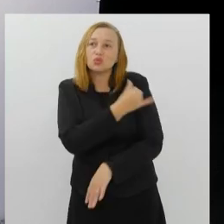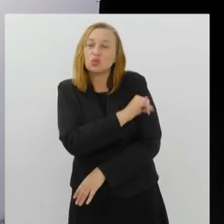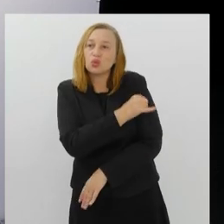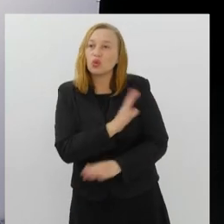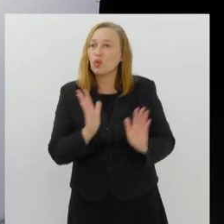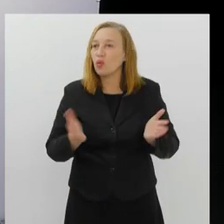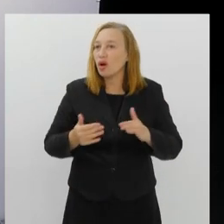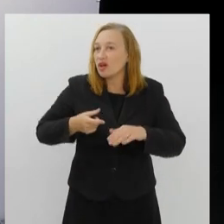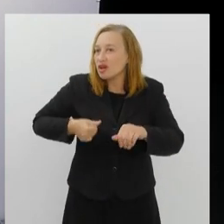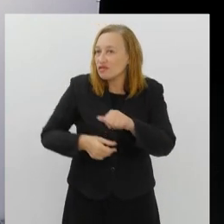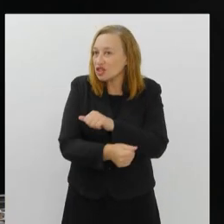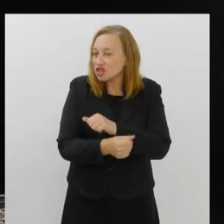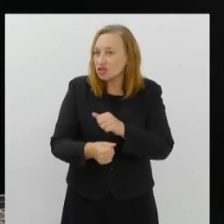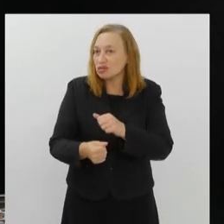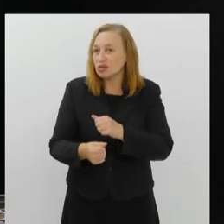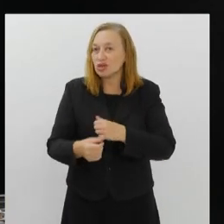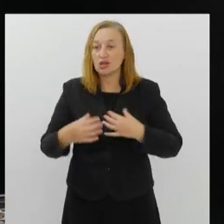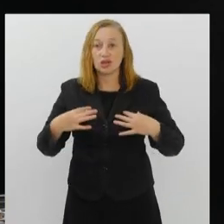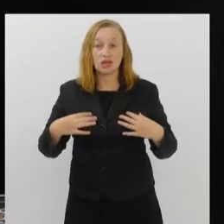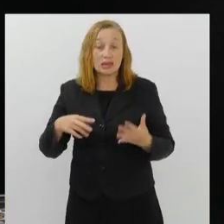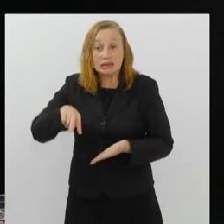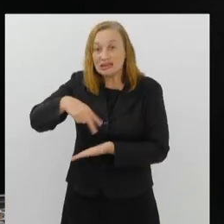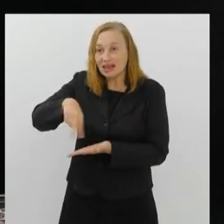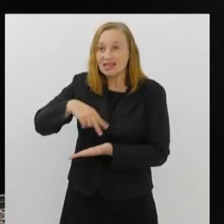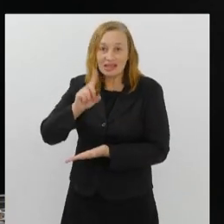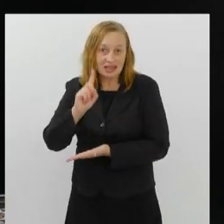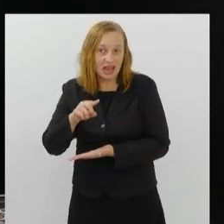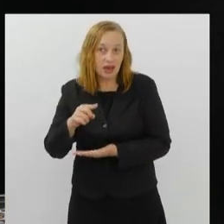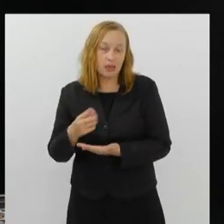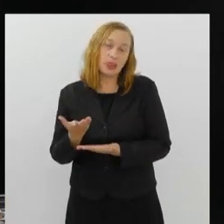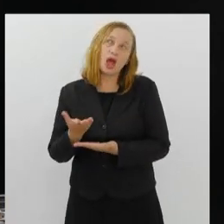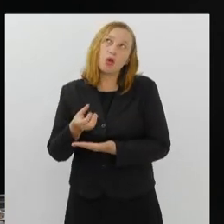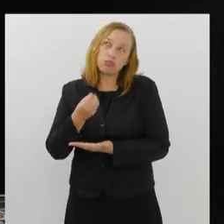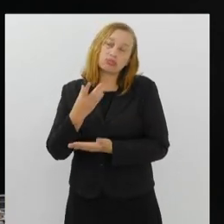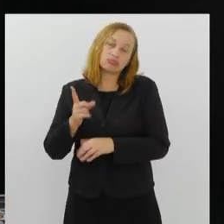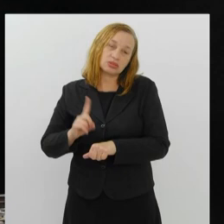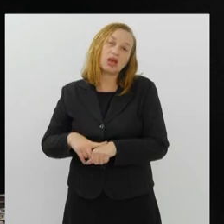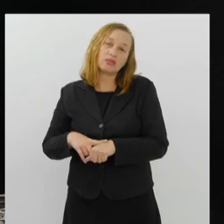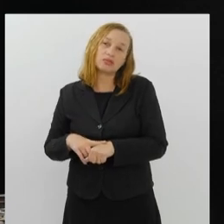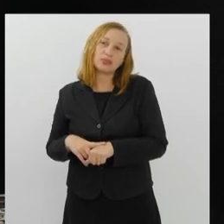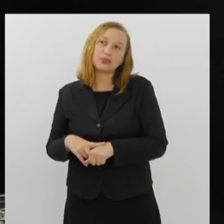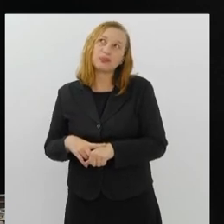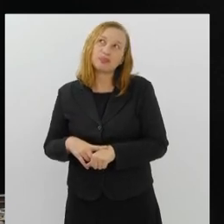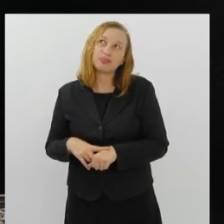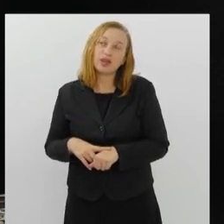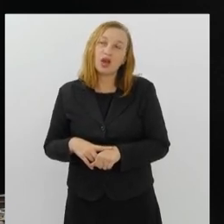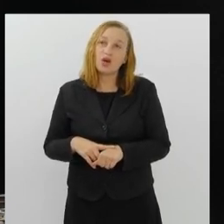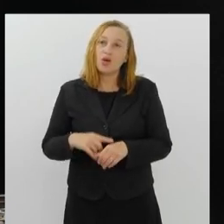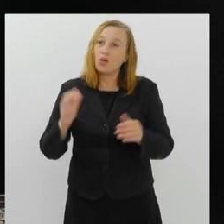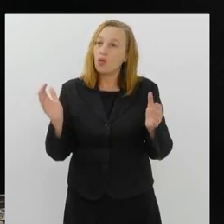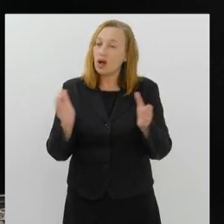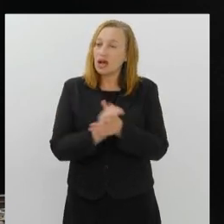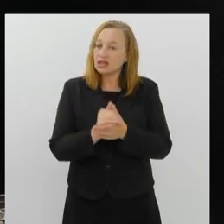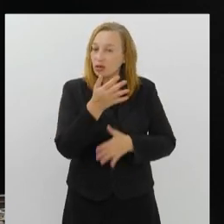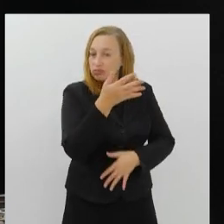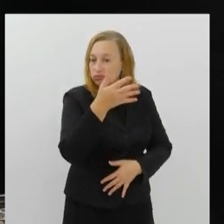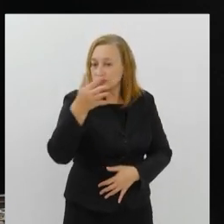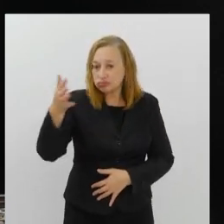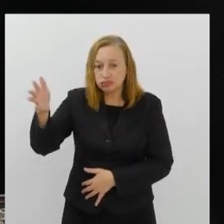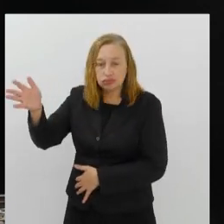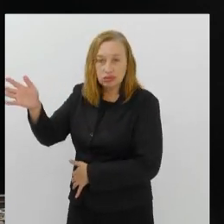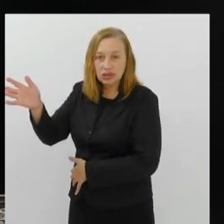está investindo em coreografias, né? Antigamente, que eu falo, um bom tempo atrás, o casal tinha a sua